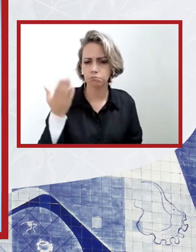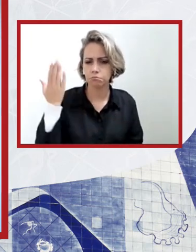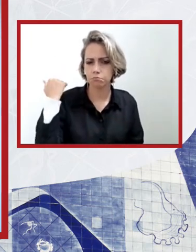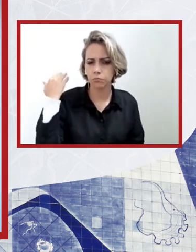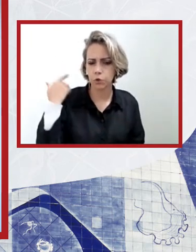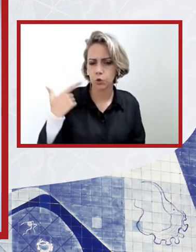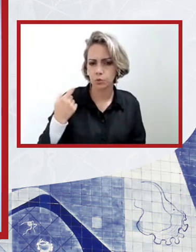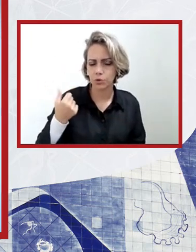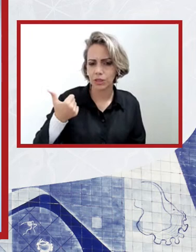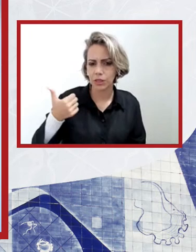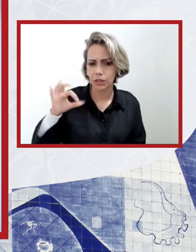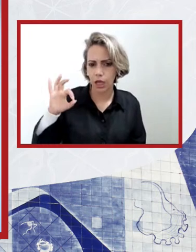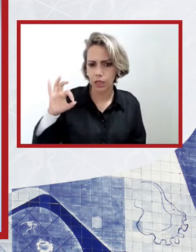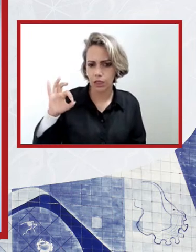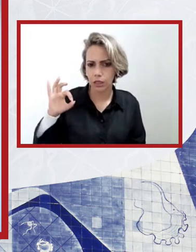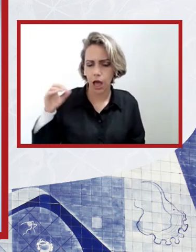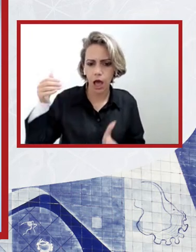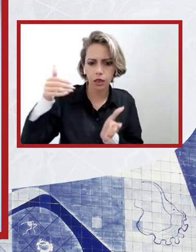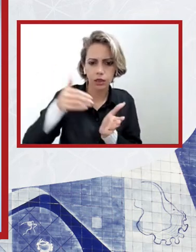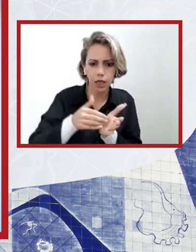até 2022.